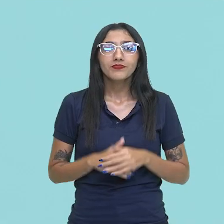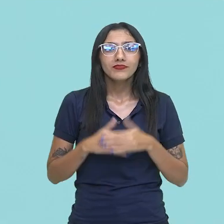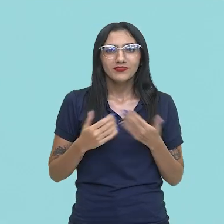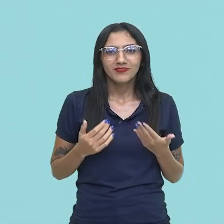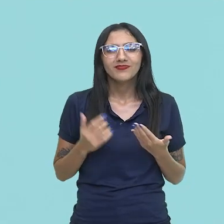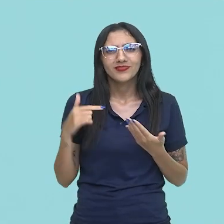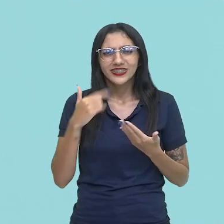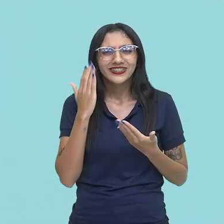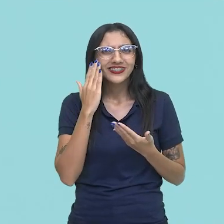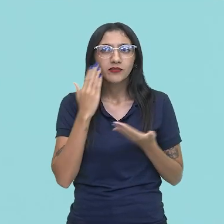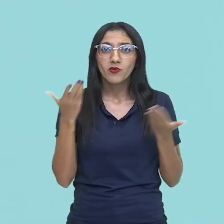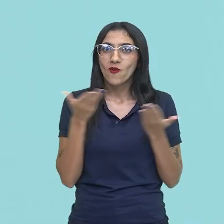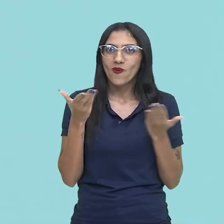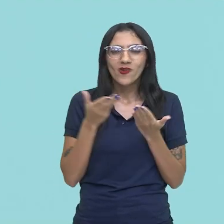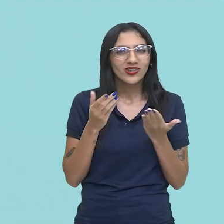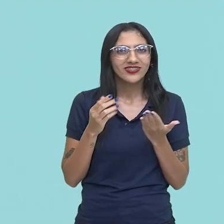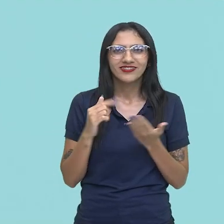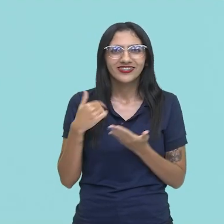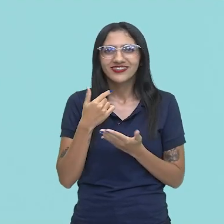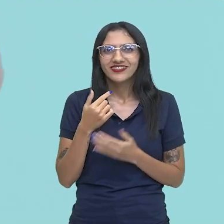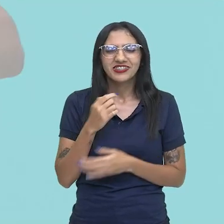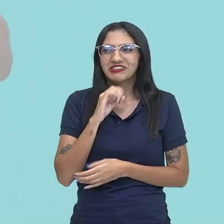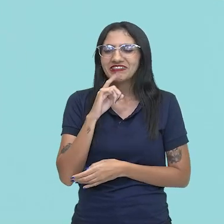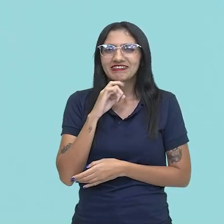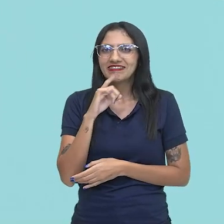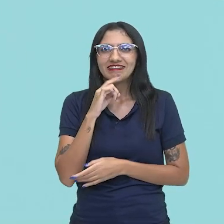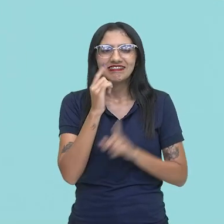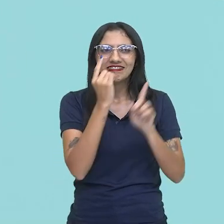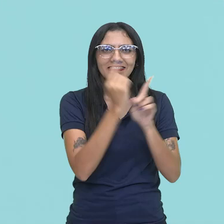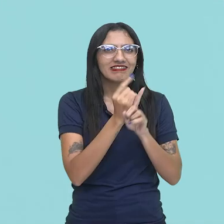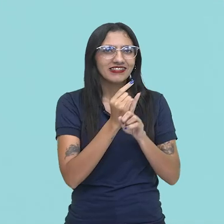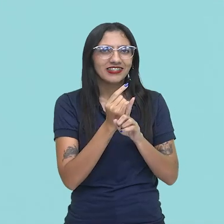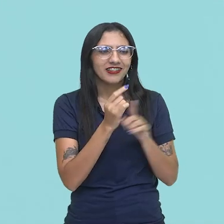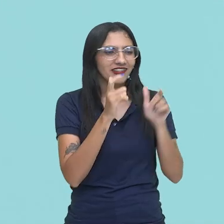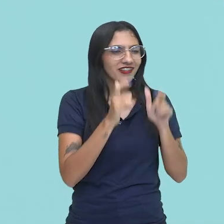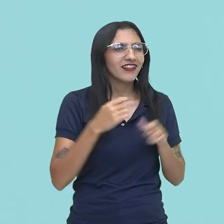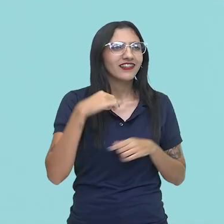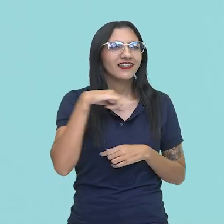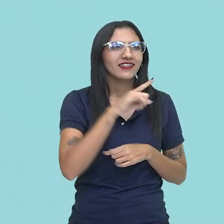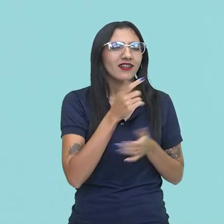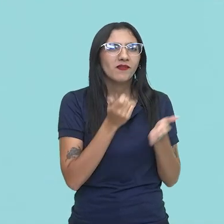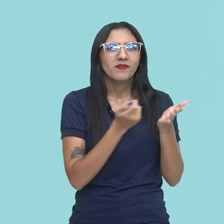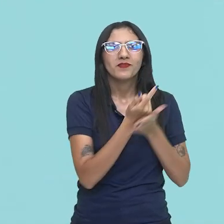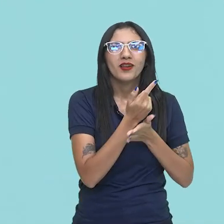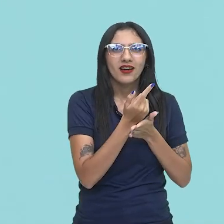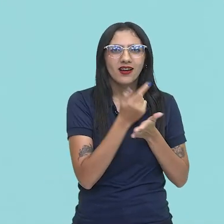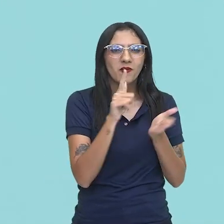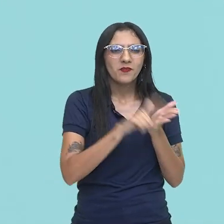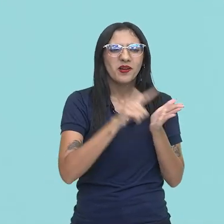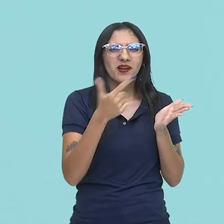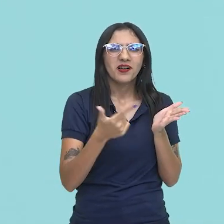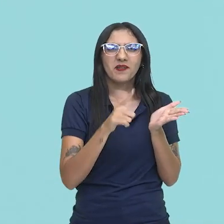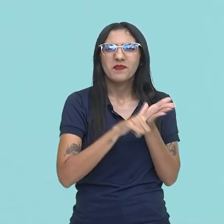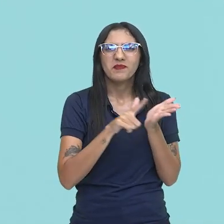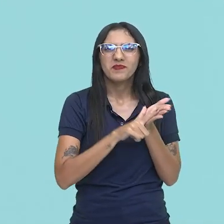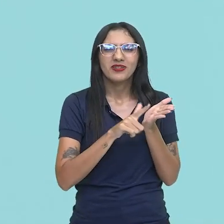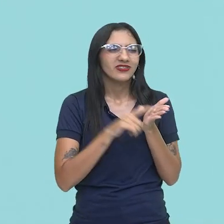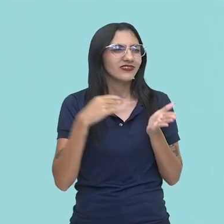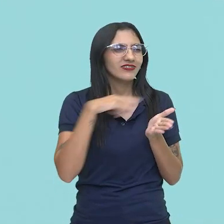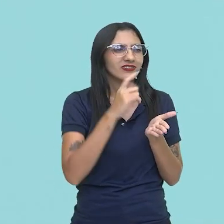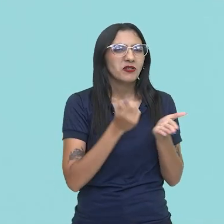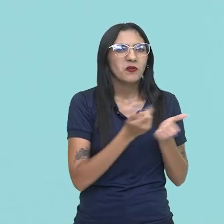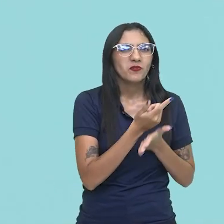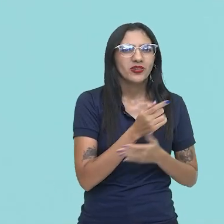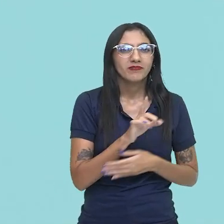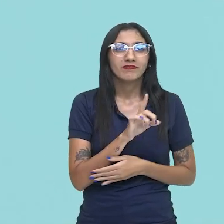mais aquele jornal que a gente ia lá no comércio do seu Antônio, comprava, né? Hoje a gente